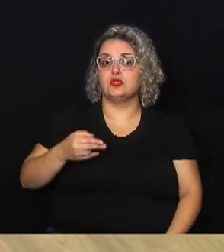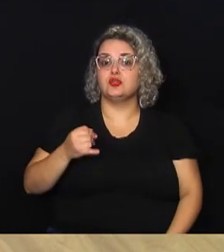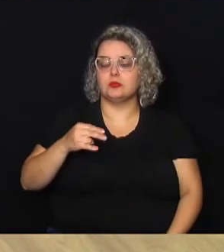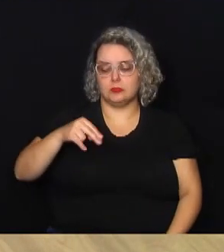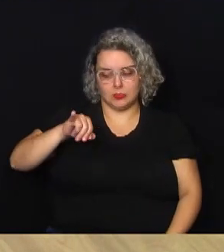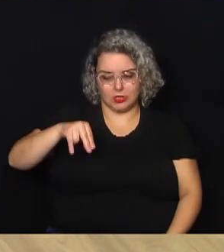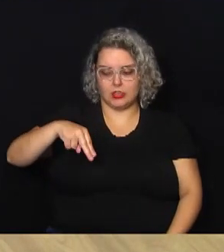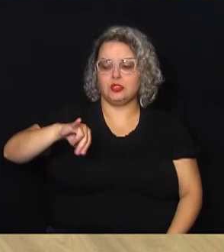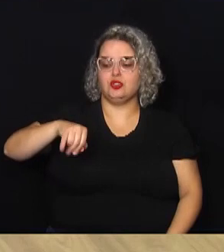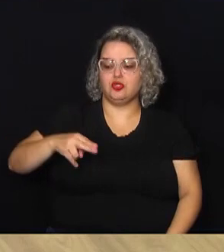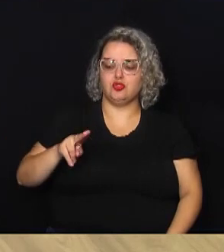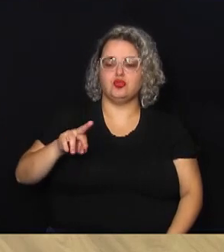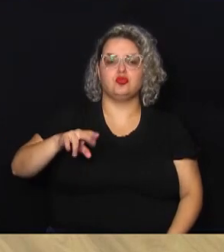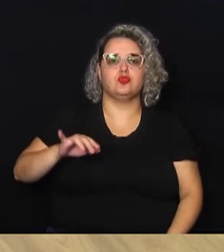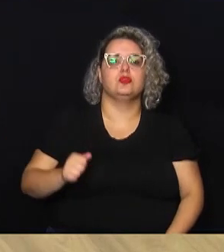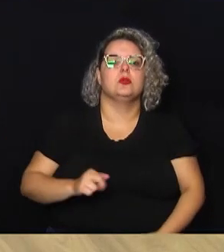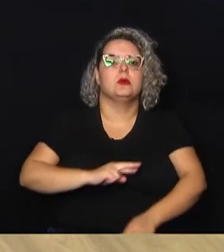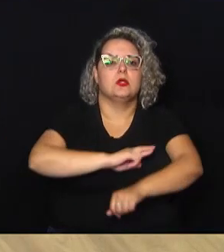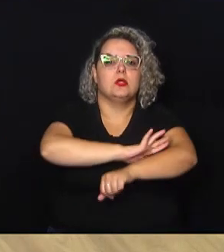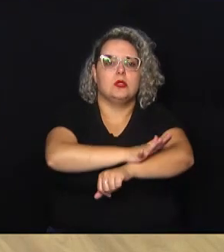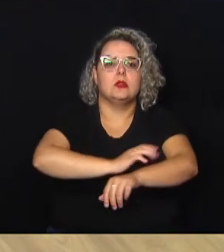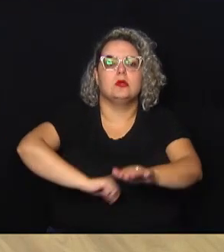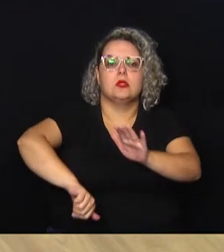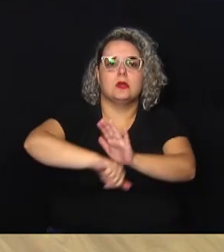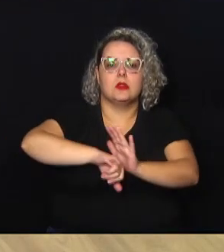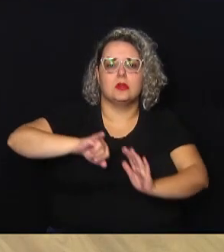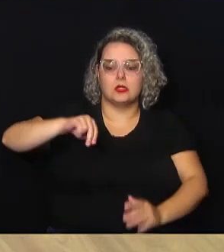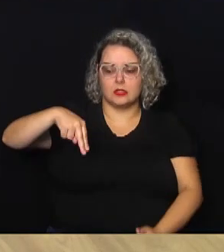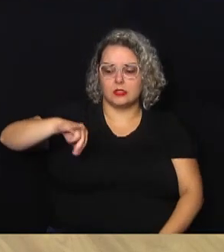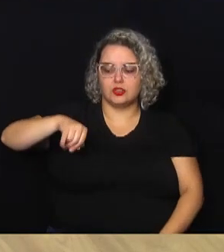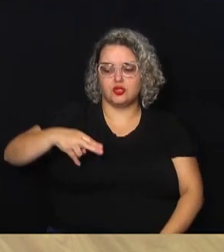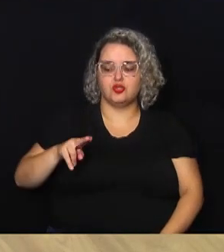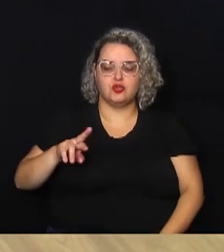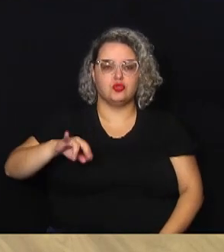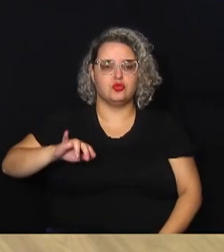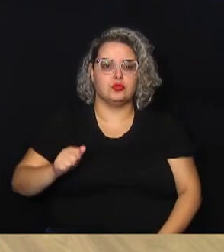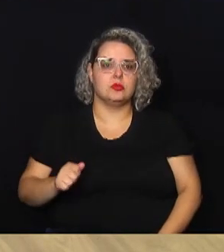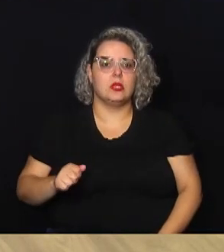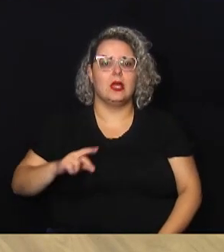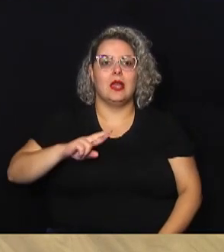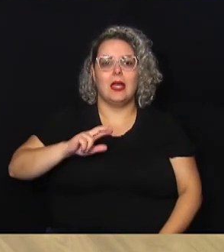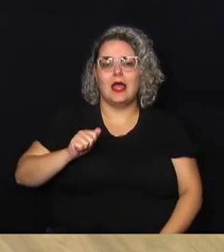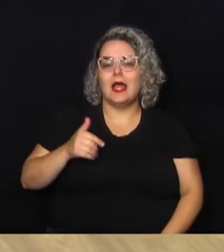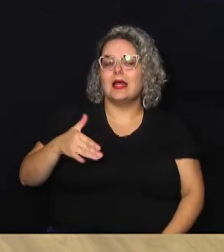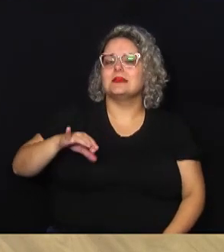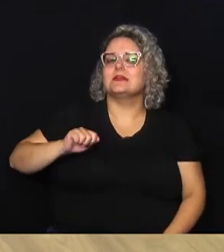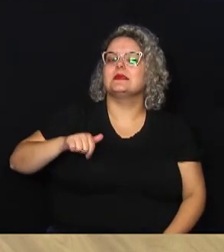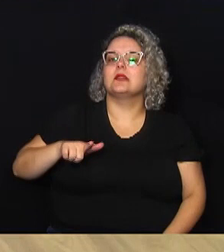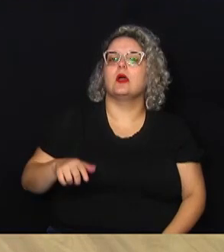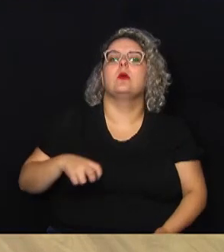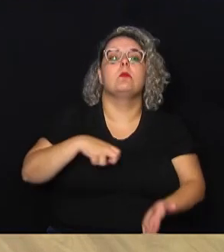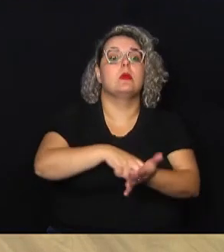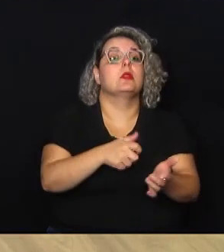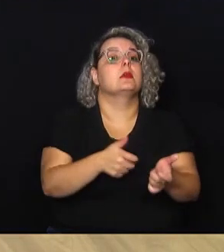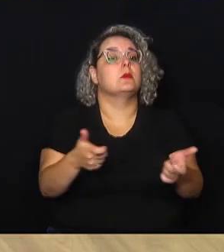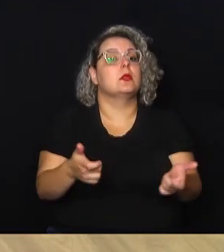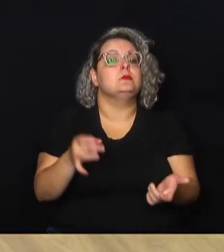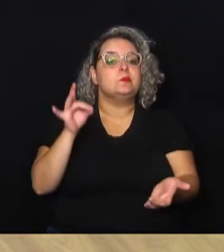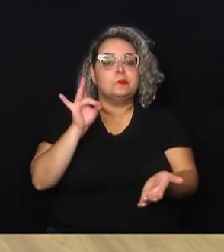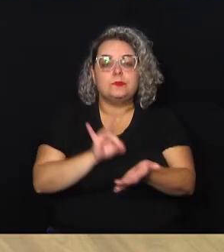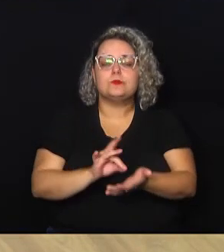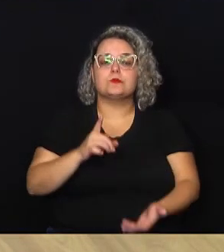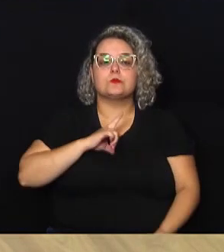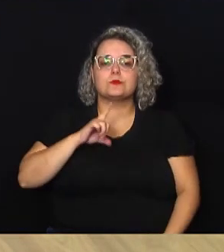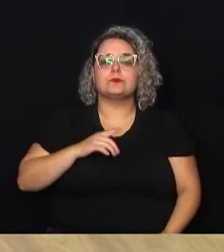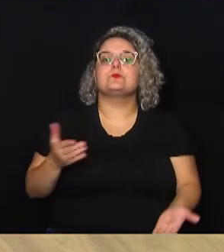tipifica como crime de racismo a injúria racial pena aumentada a realidade que nós temos